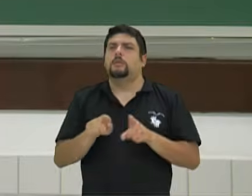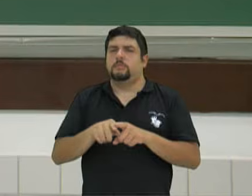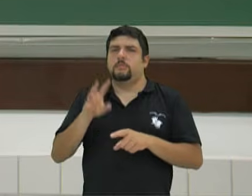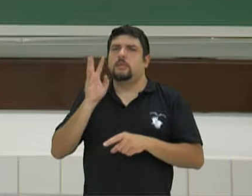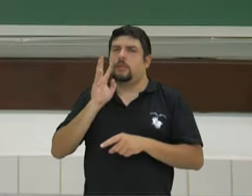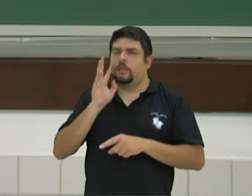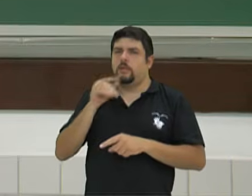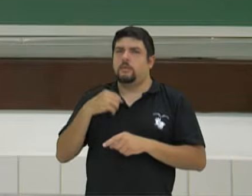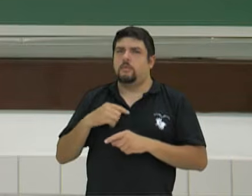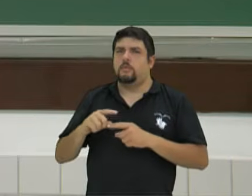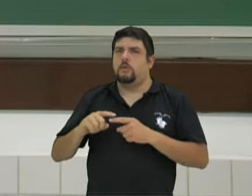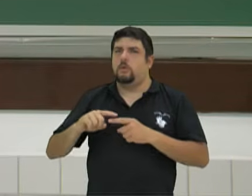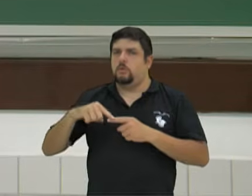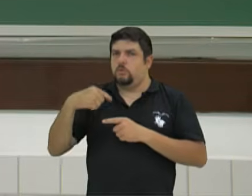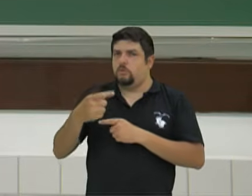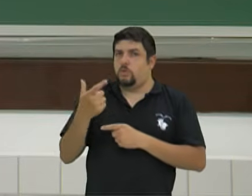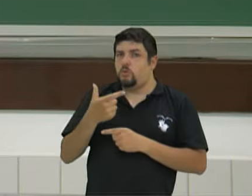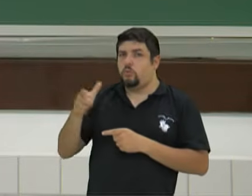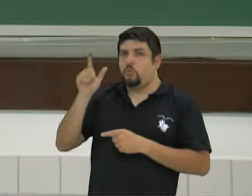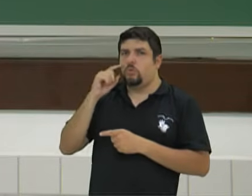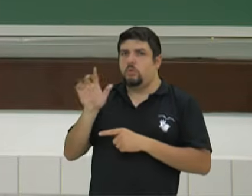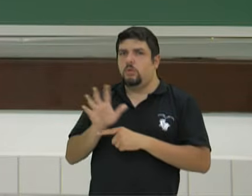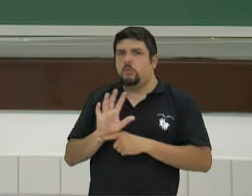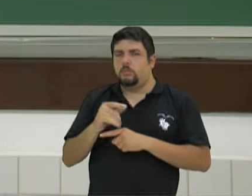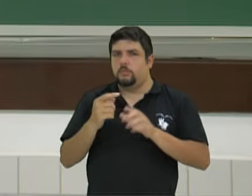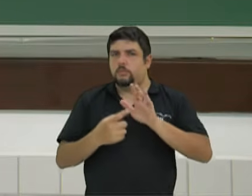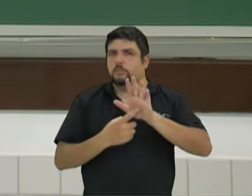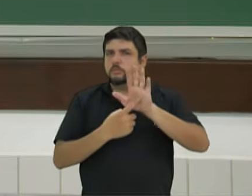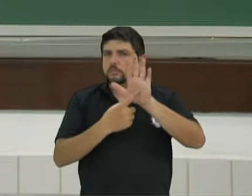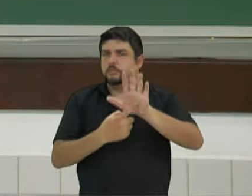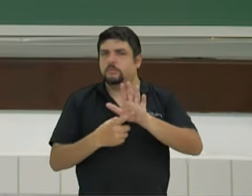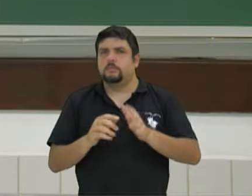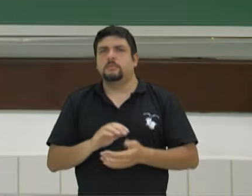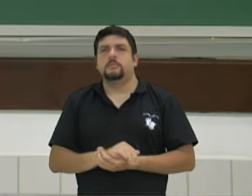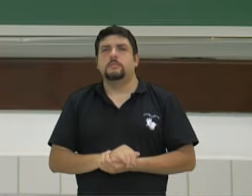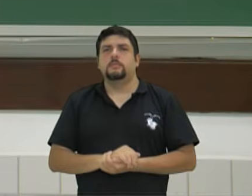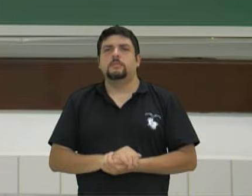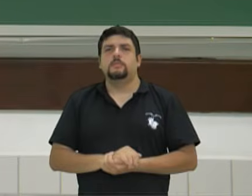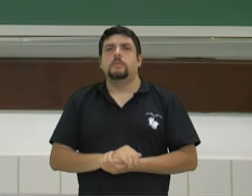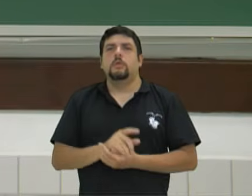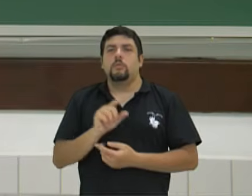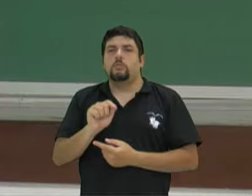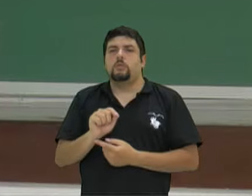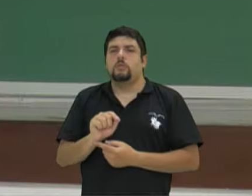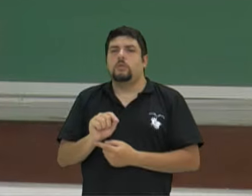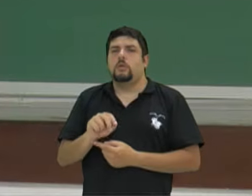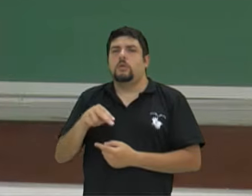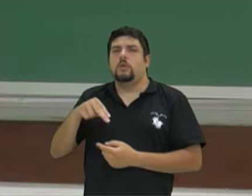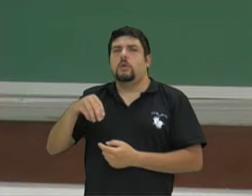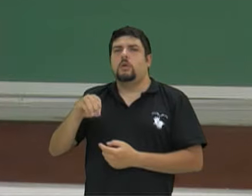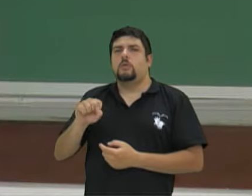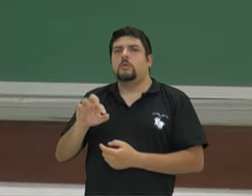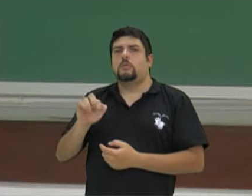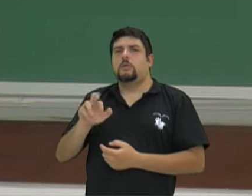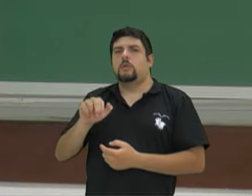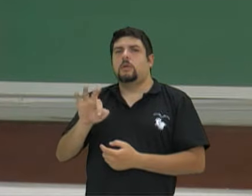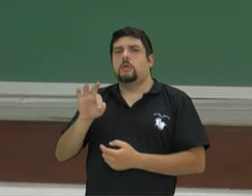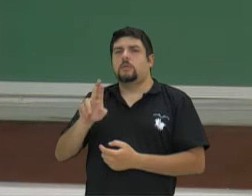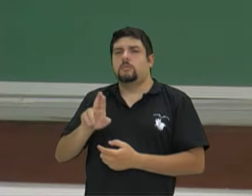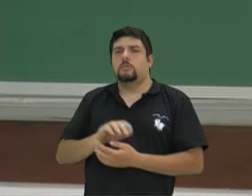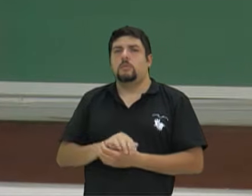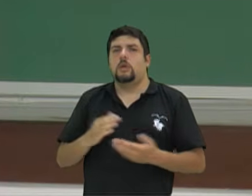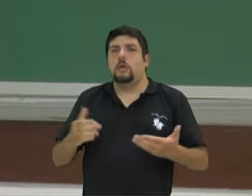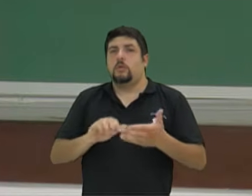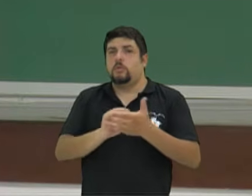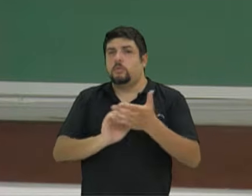eu vou mostrar um outro que é muito mais interessante, no meu ponto de vista, meu singelo ponto de vista, que é o Nosferatu, né? Então a gente tem lá. Primeiro, uma